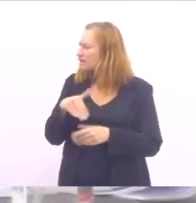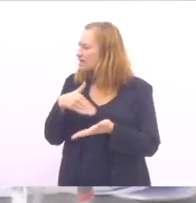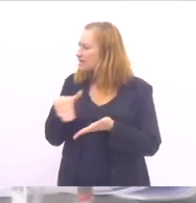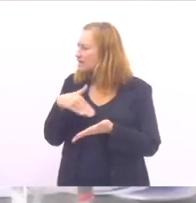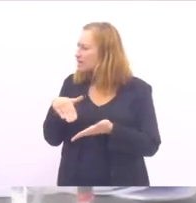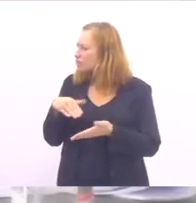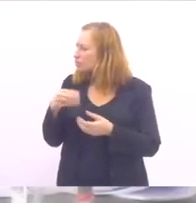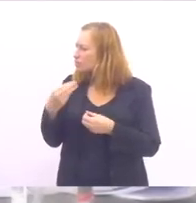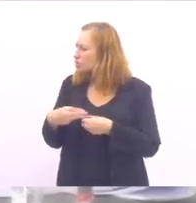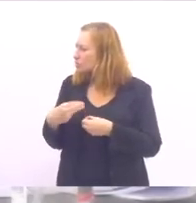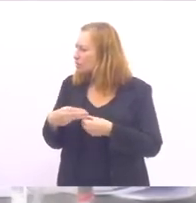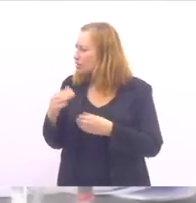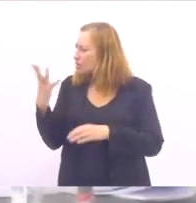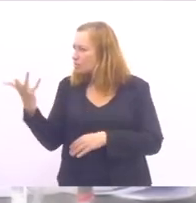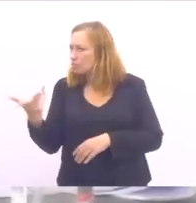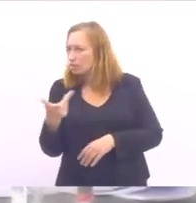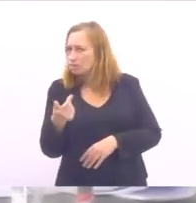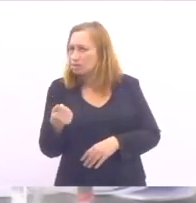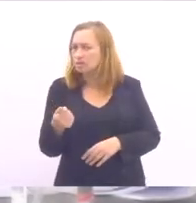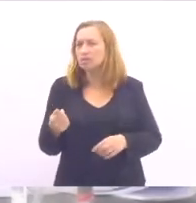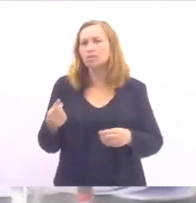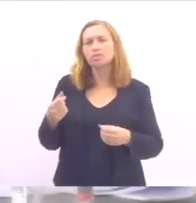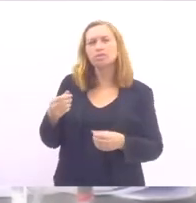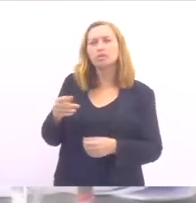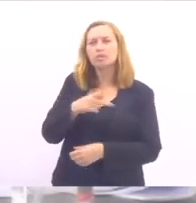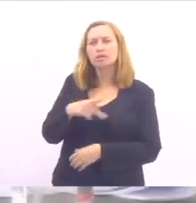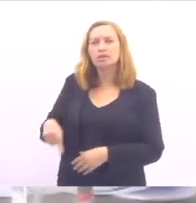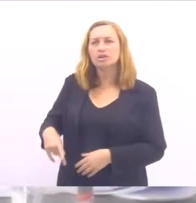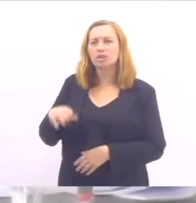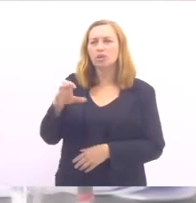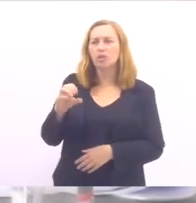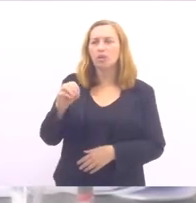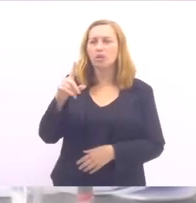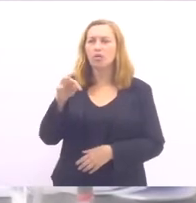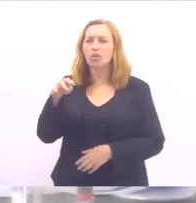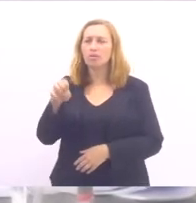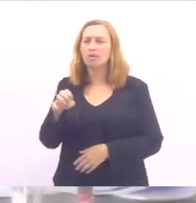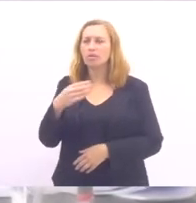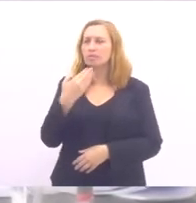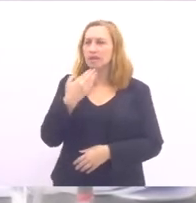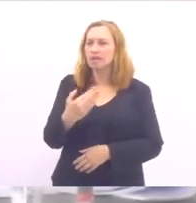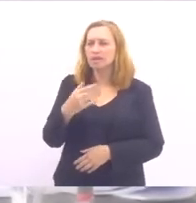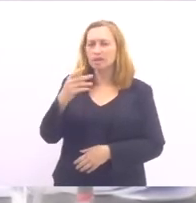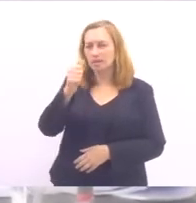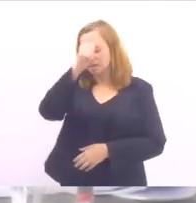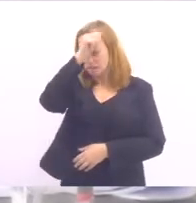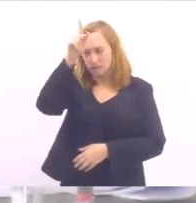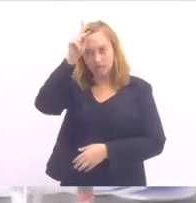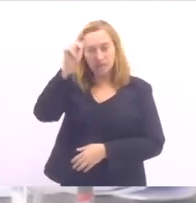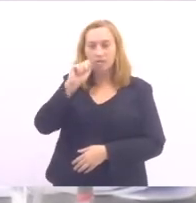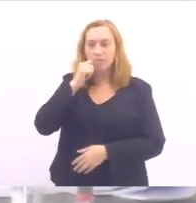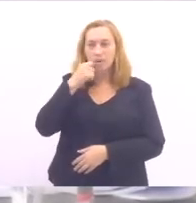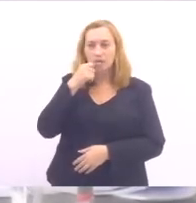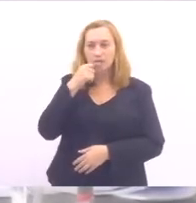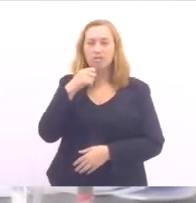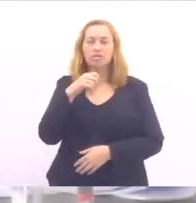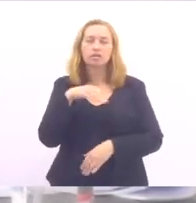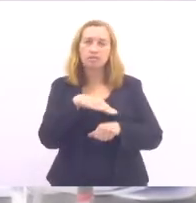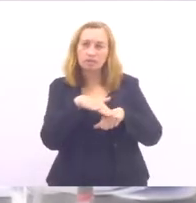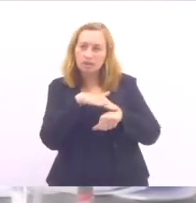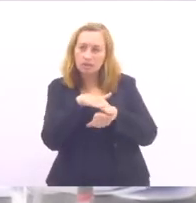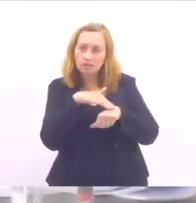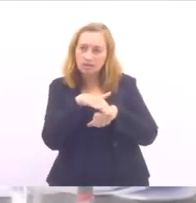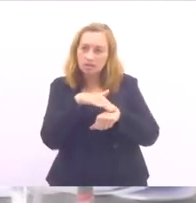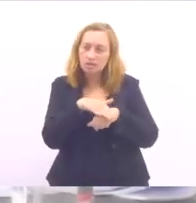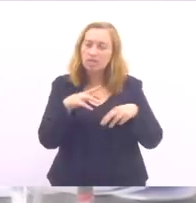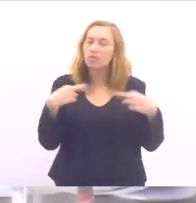secretário municipal do ambiente, o presidente da Conlurb? Eu pedi para o Eduardo Paes, o Eduardo Paes pediu para ele, a gente fez a